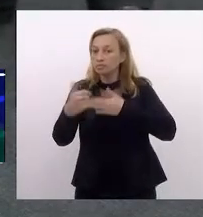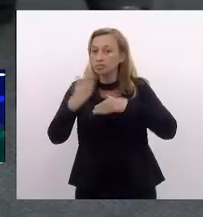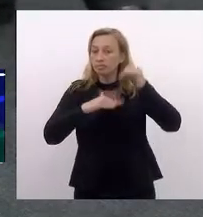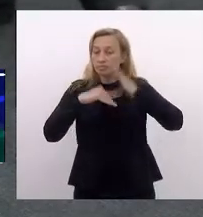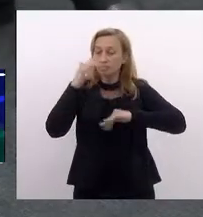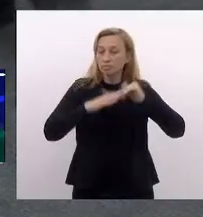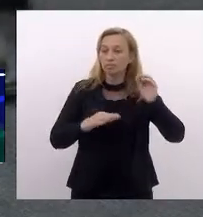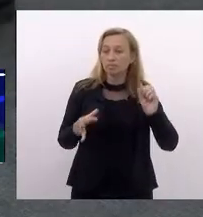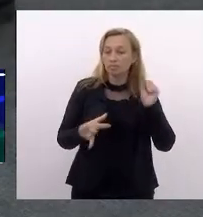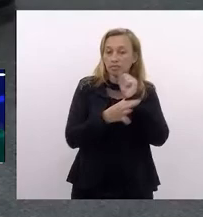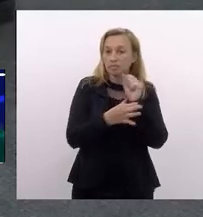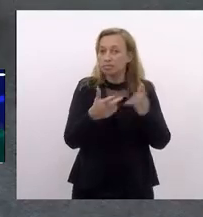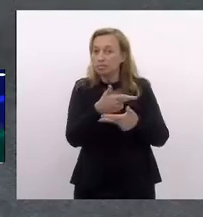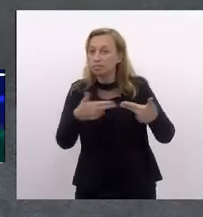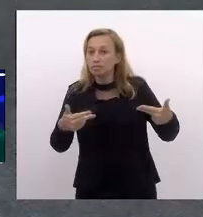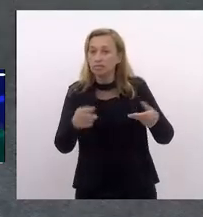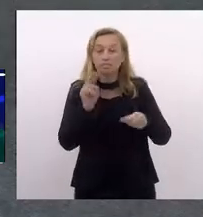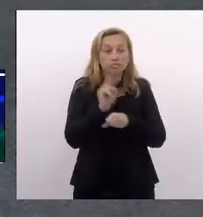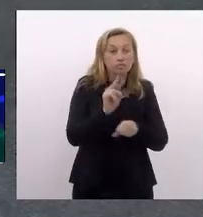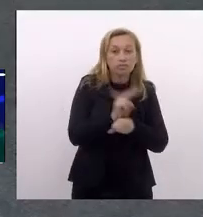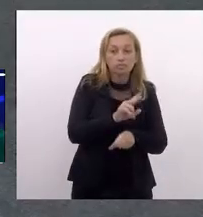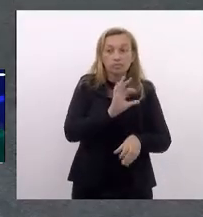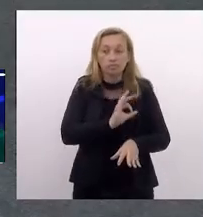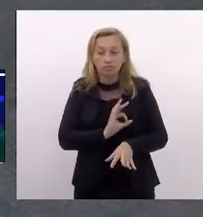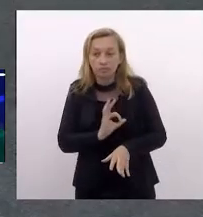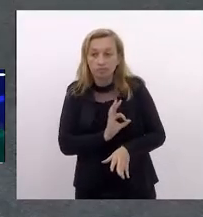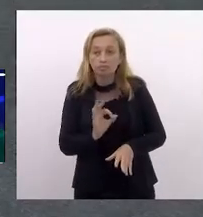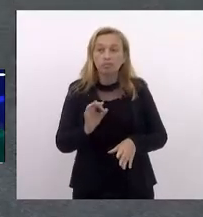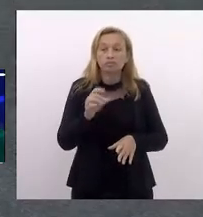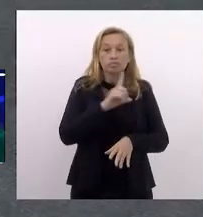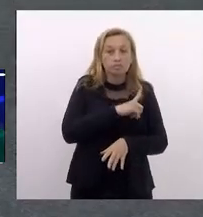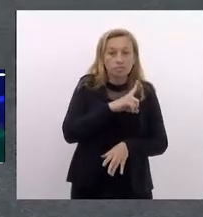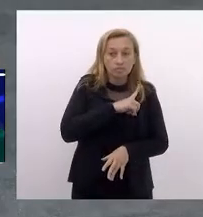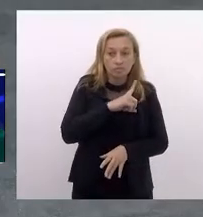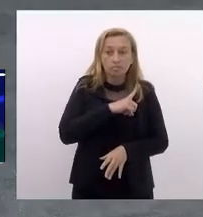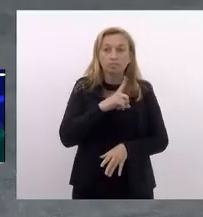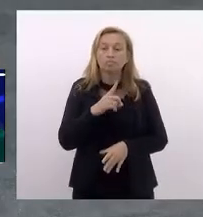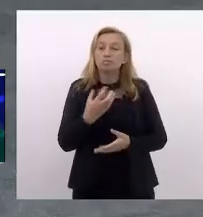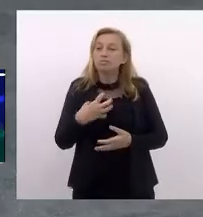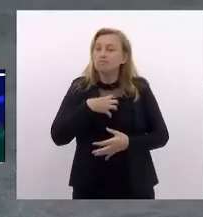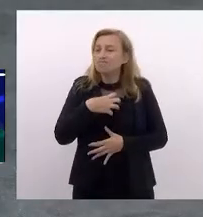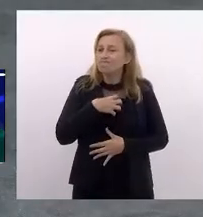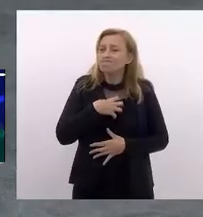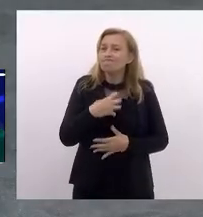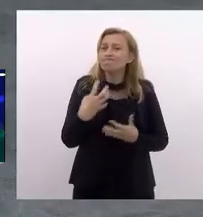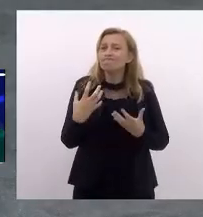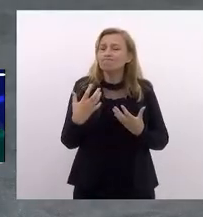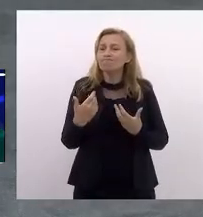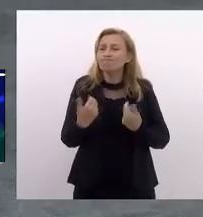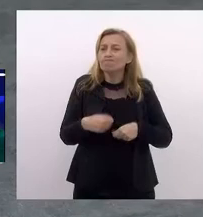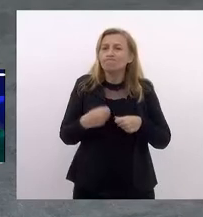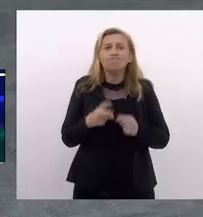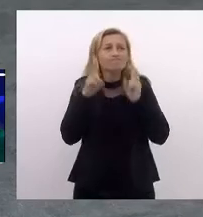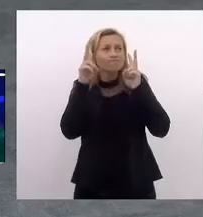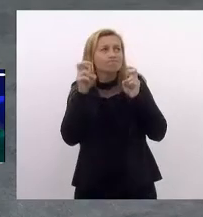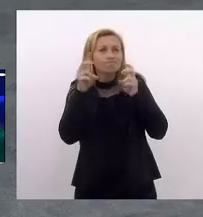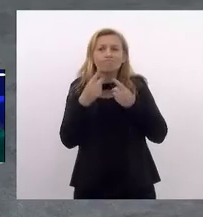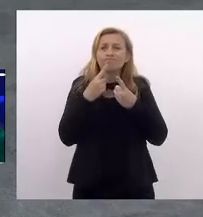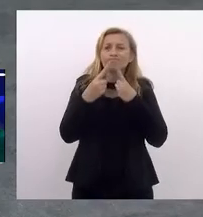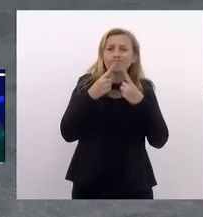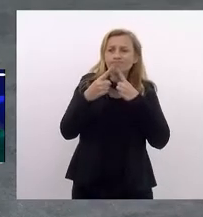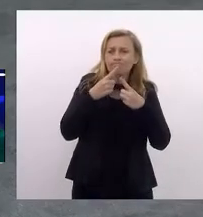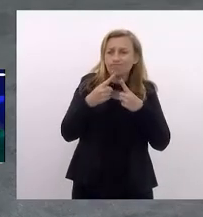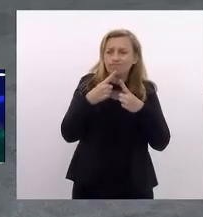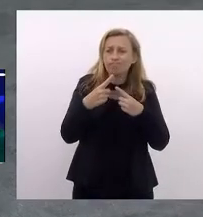da segurança inspetor os delegados peritos e sentimos falta que esse tema fosse de